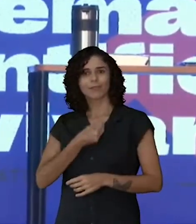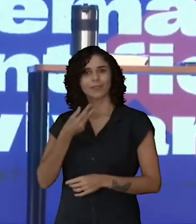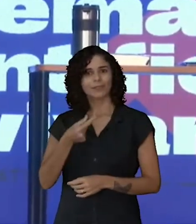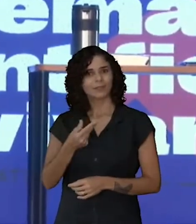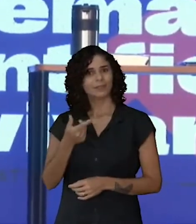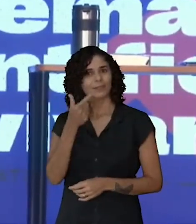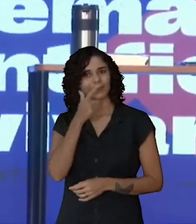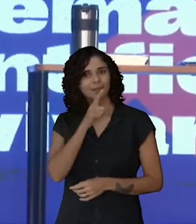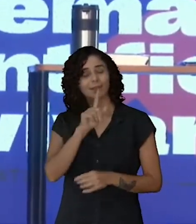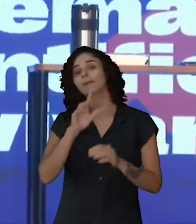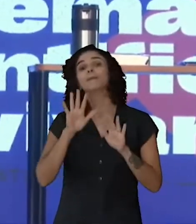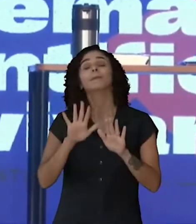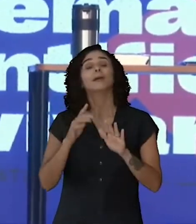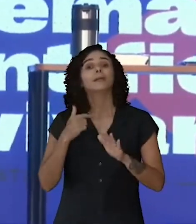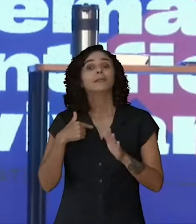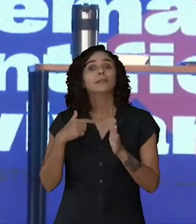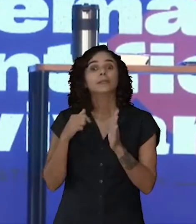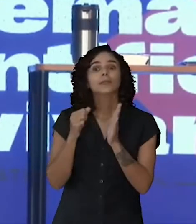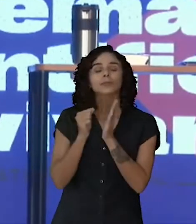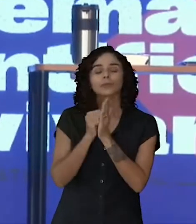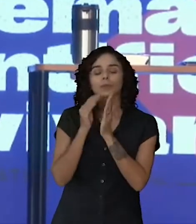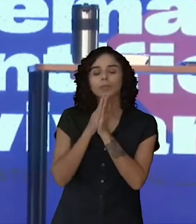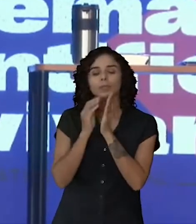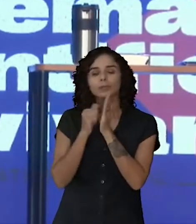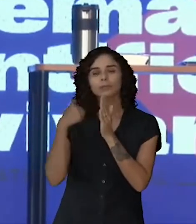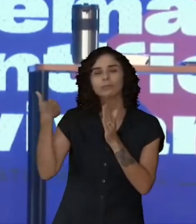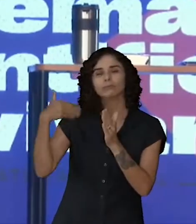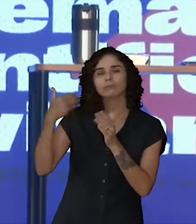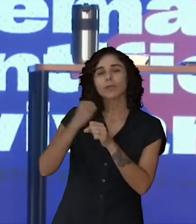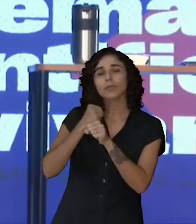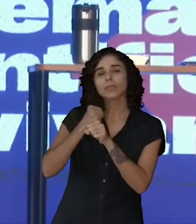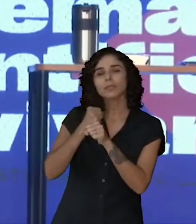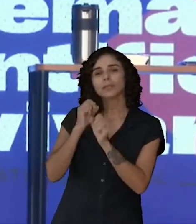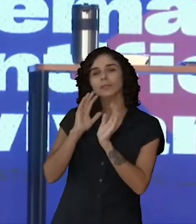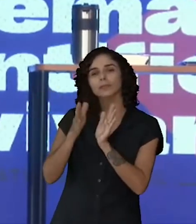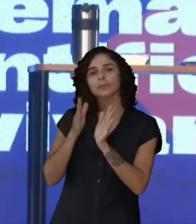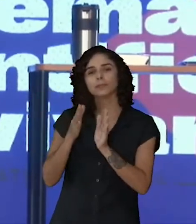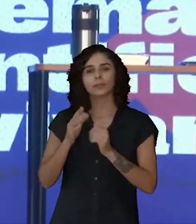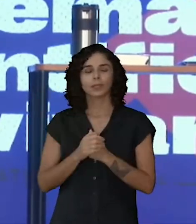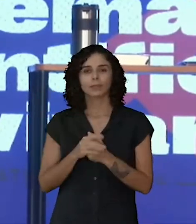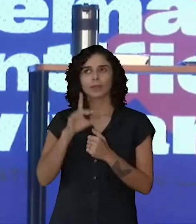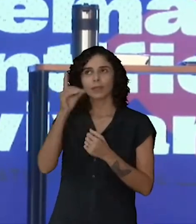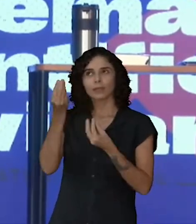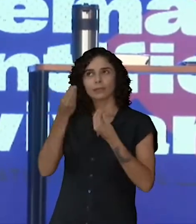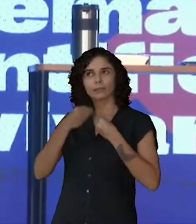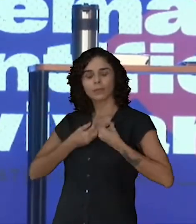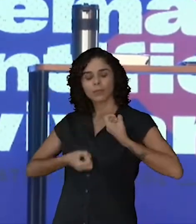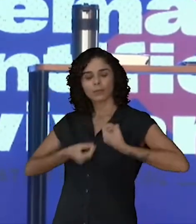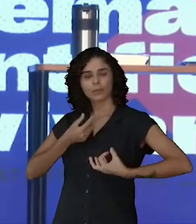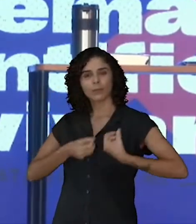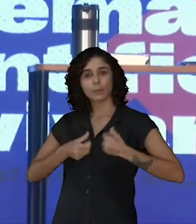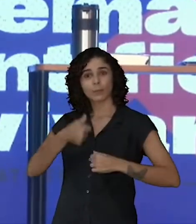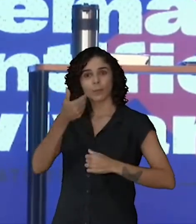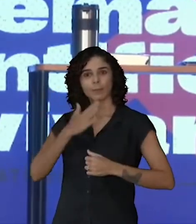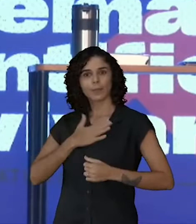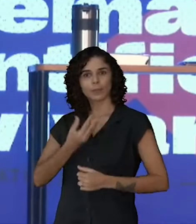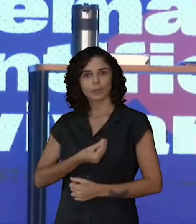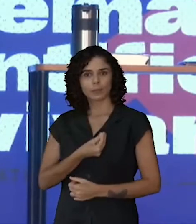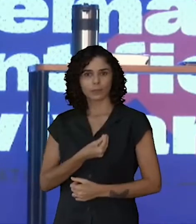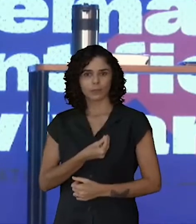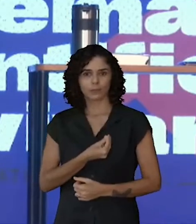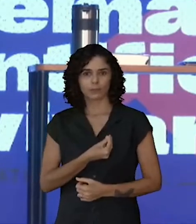Mas eu venho pedindo na minha vida por anos, por um avivamento. Primeiro na minha vida. Porque